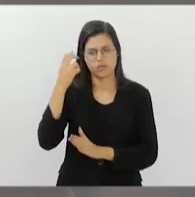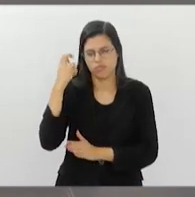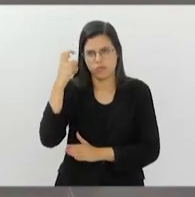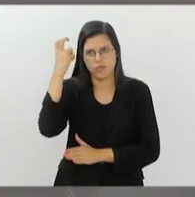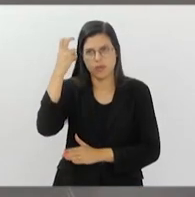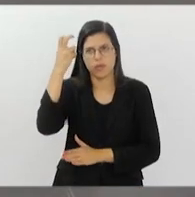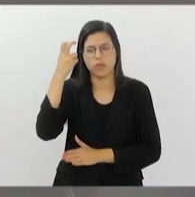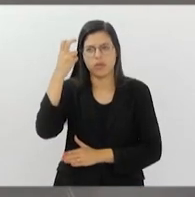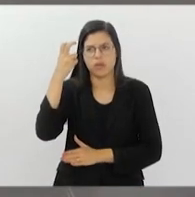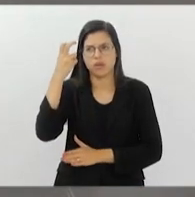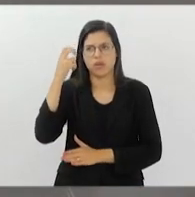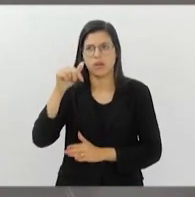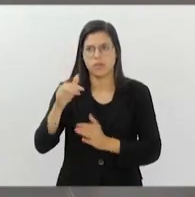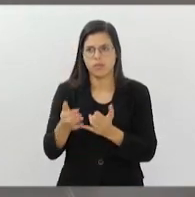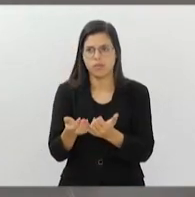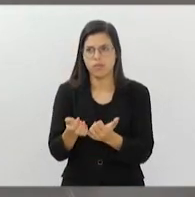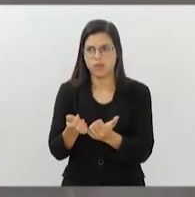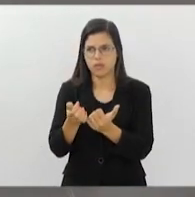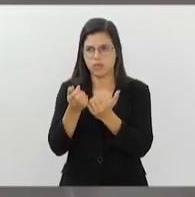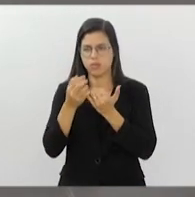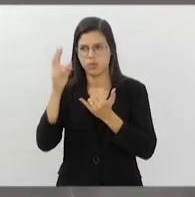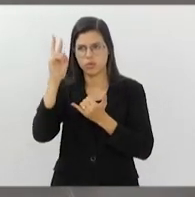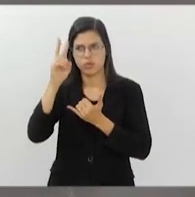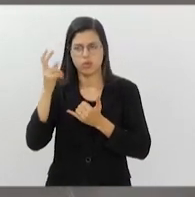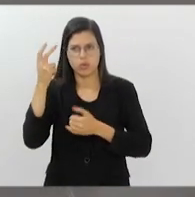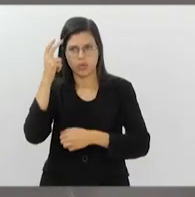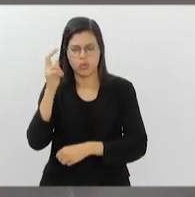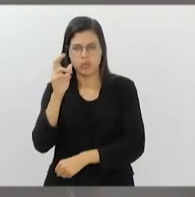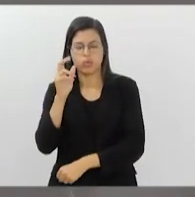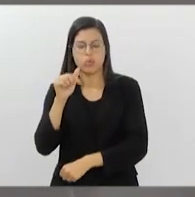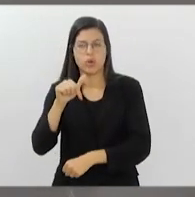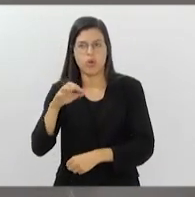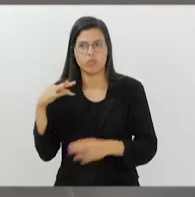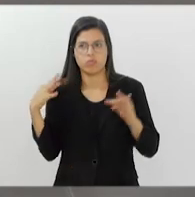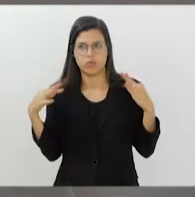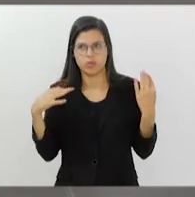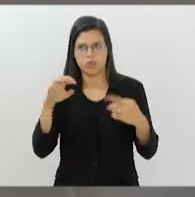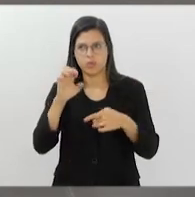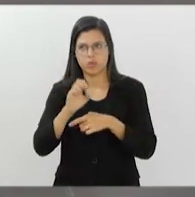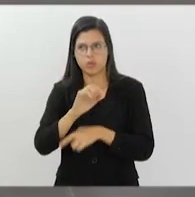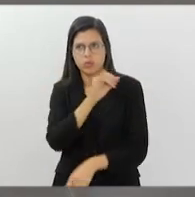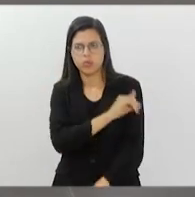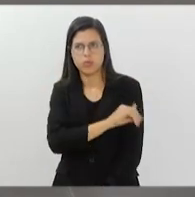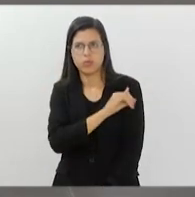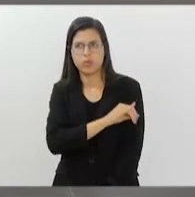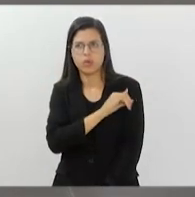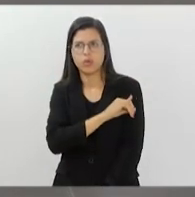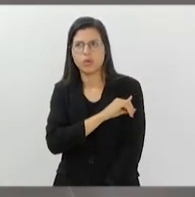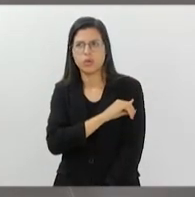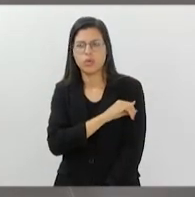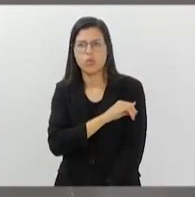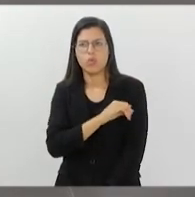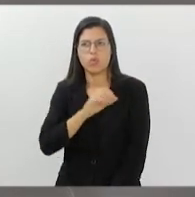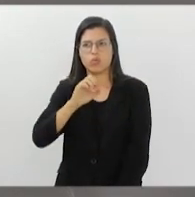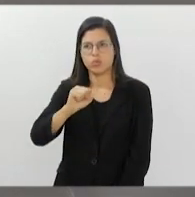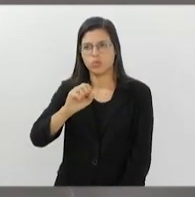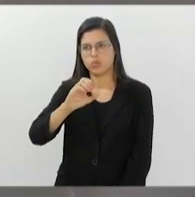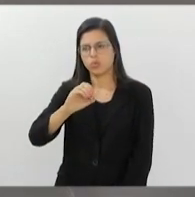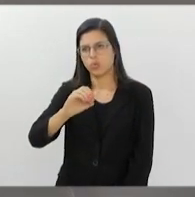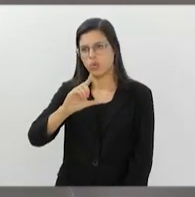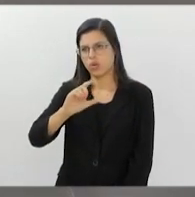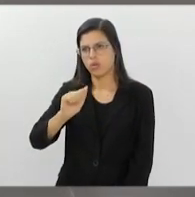que declara como patrimônio histórico, cultural, turístico e material do Estado do Rio de Janeiro o Solar do Jambeiro.